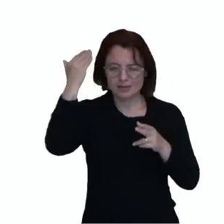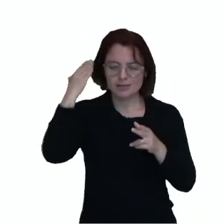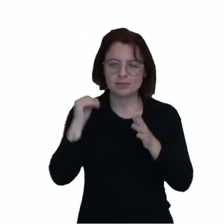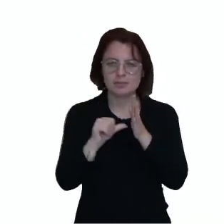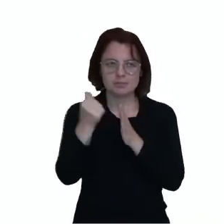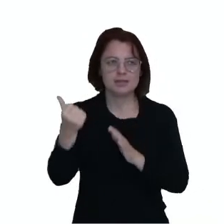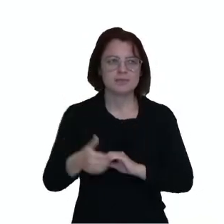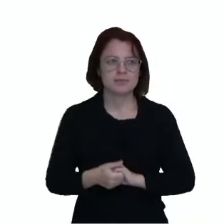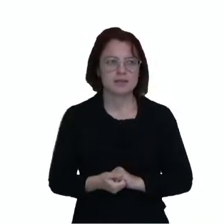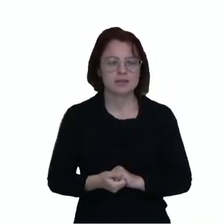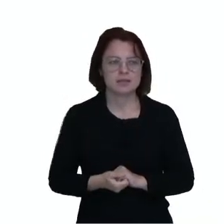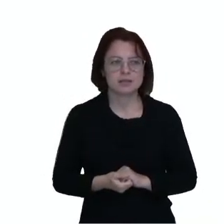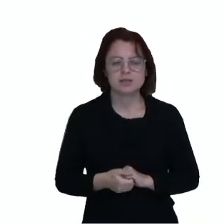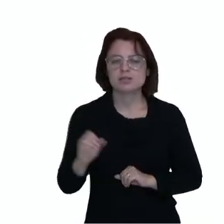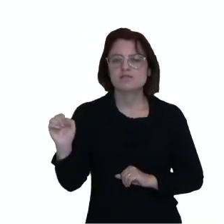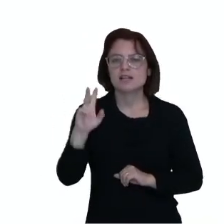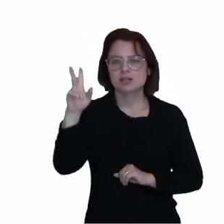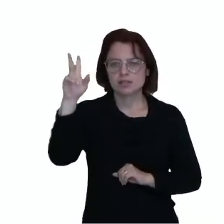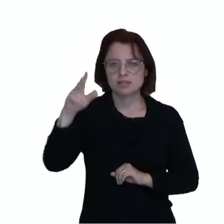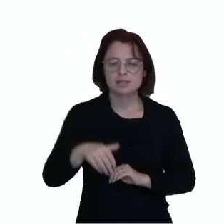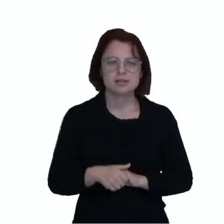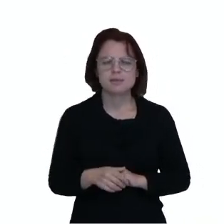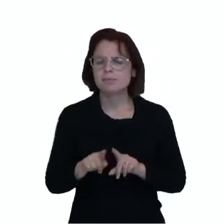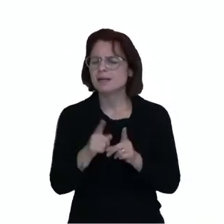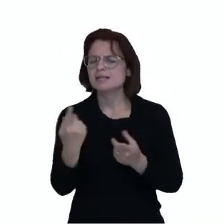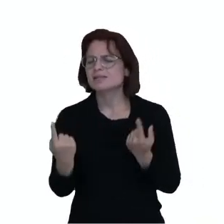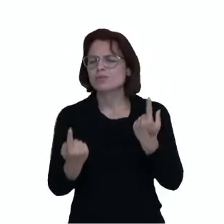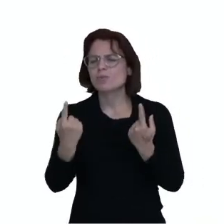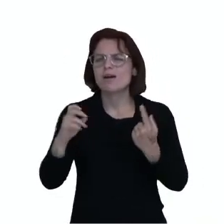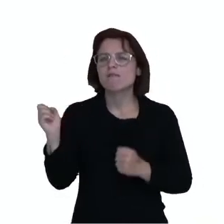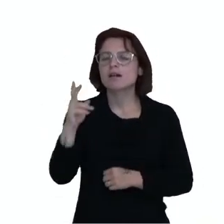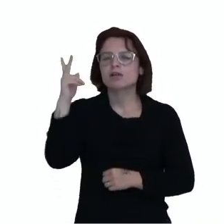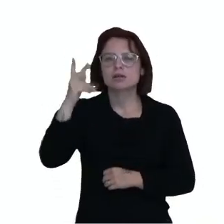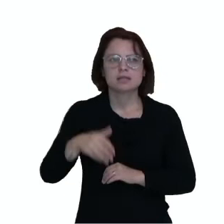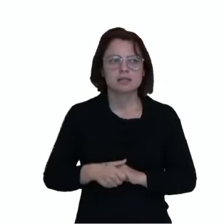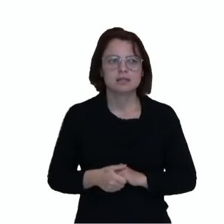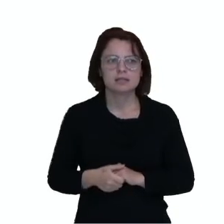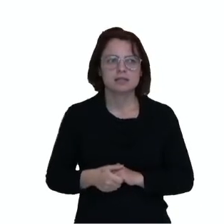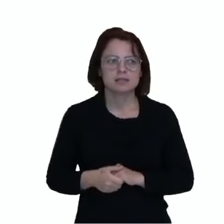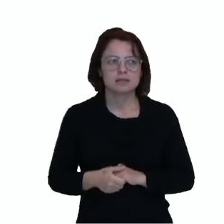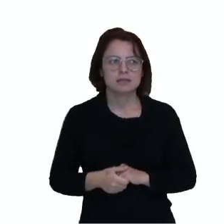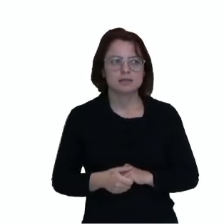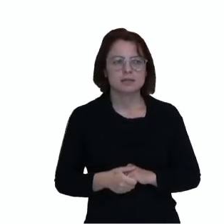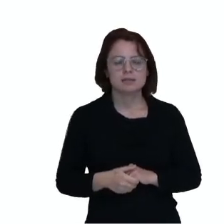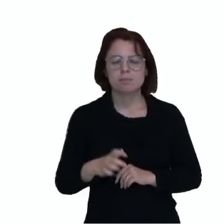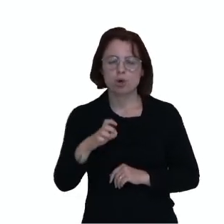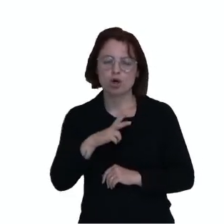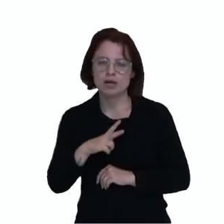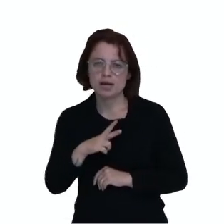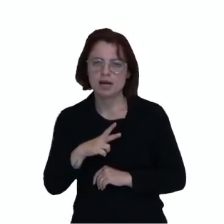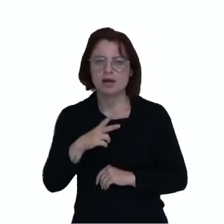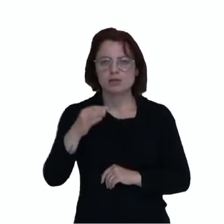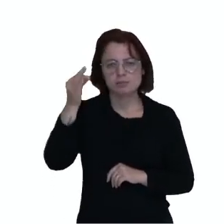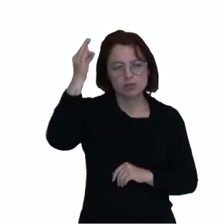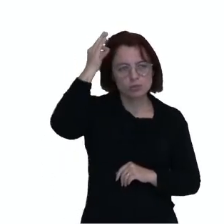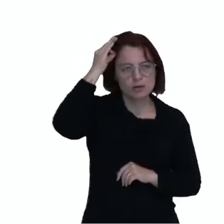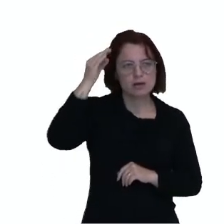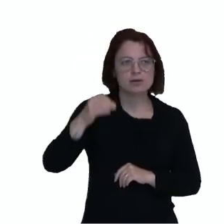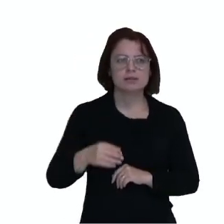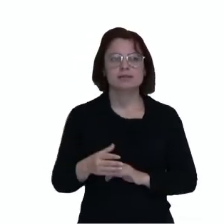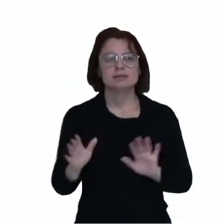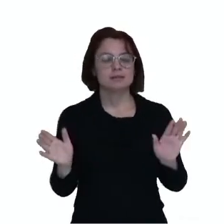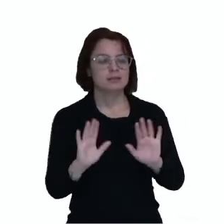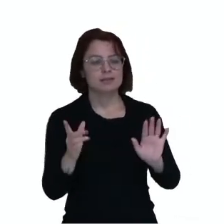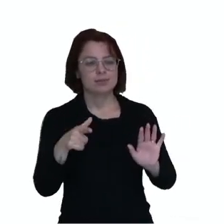gente viu, né? Os valores. Mas quais valores a Mafalda diz? Morais, espirituais? Não, os que servem